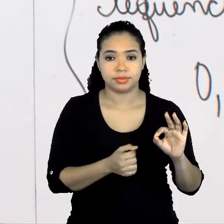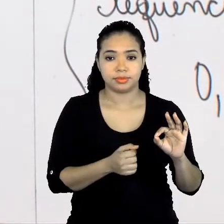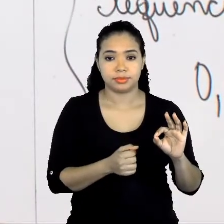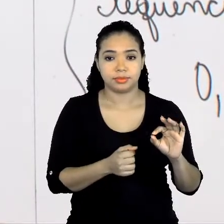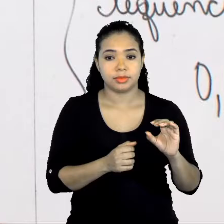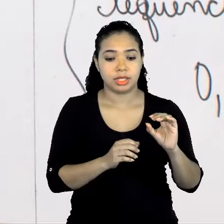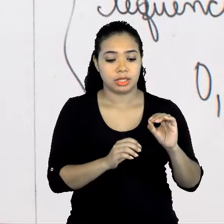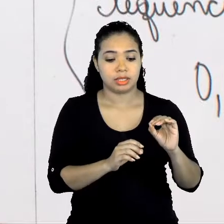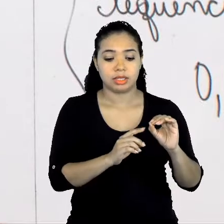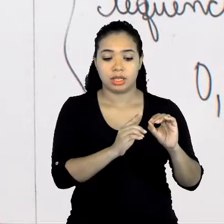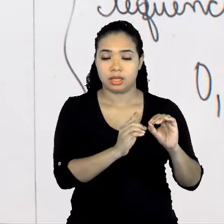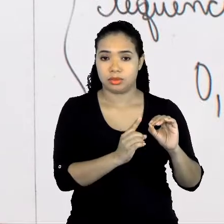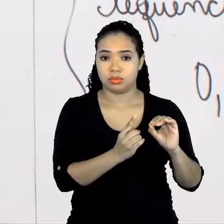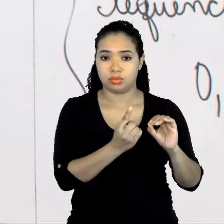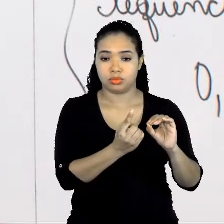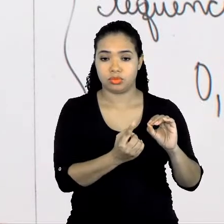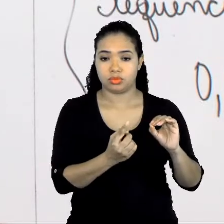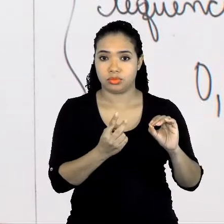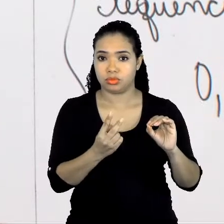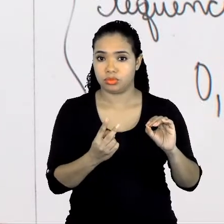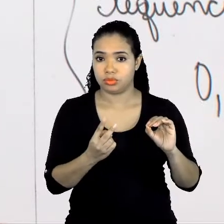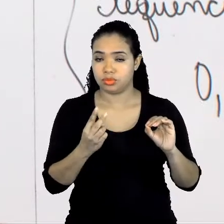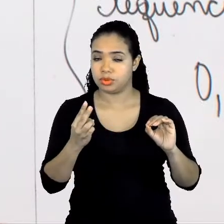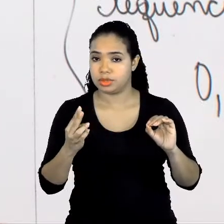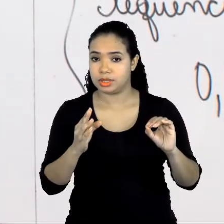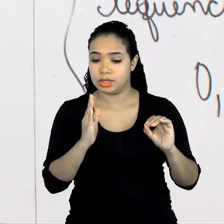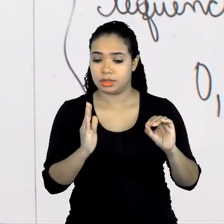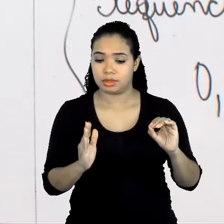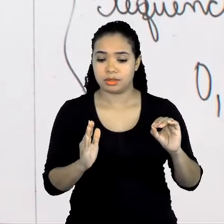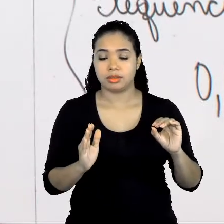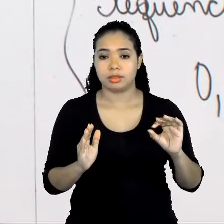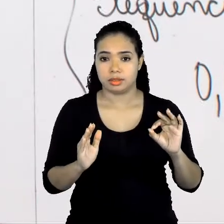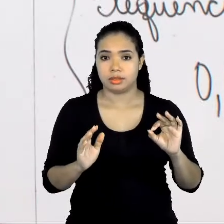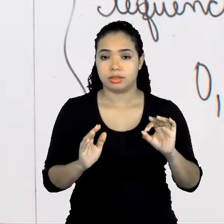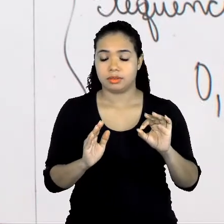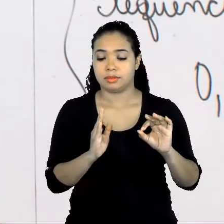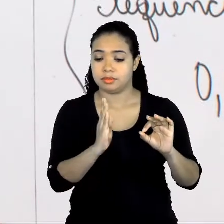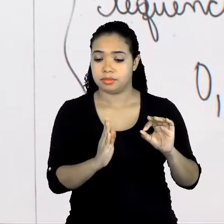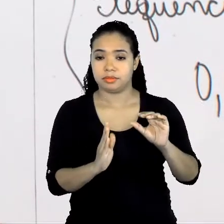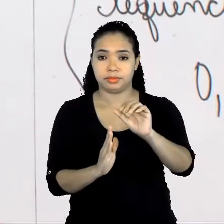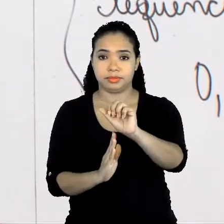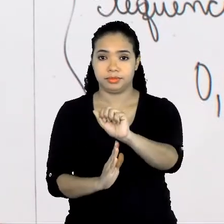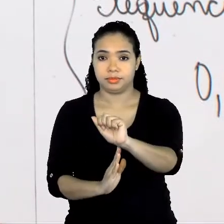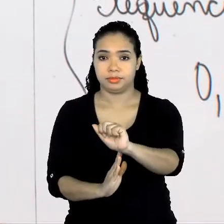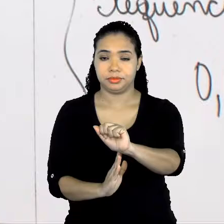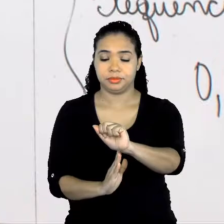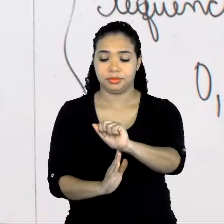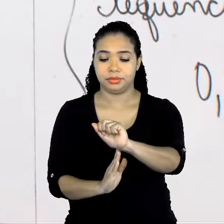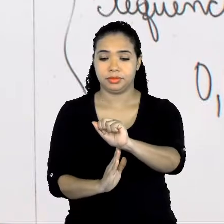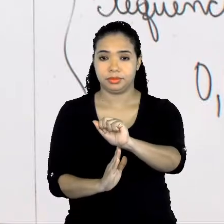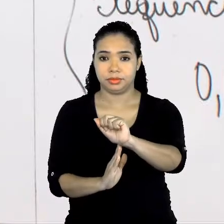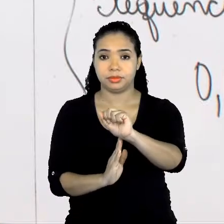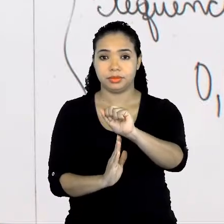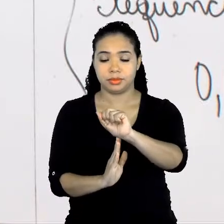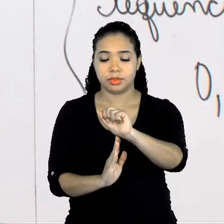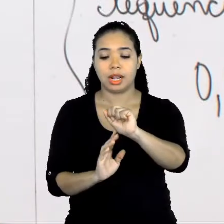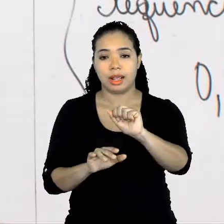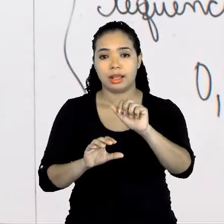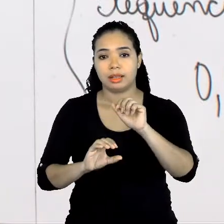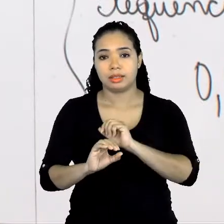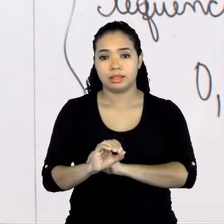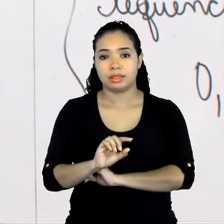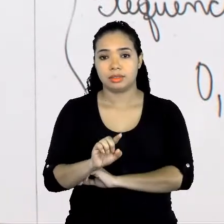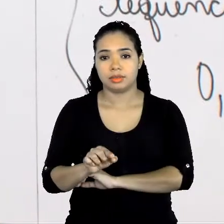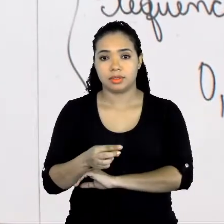Então coloquei o ponto A, que ele representa esse ponto aqui. O ponto A representa 3 décimos.